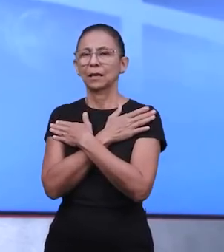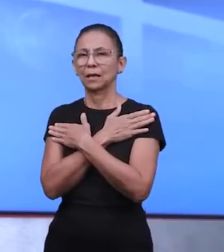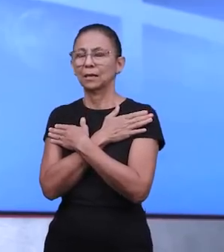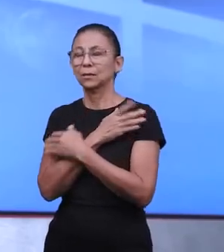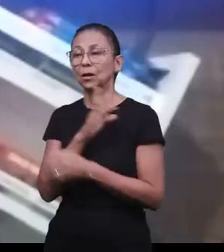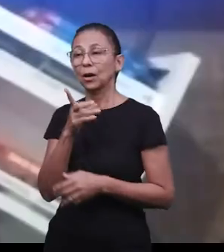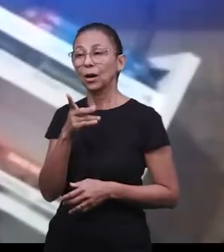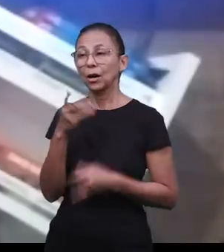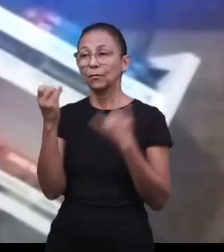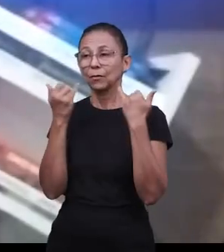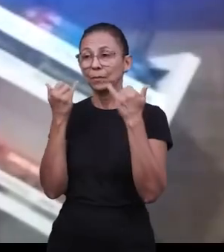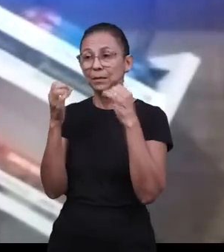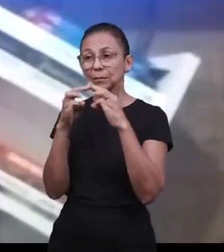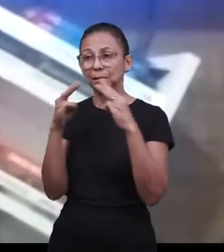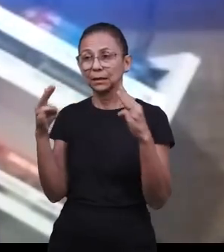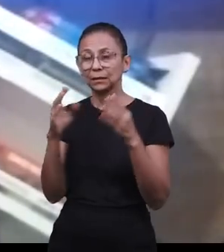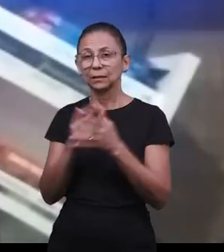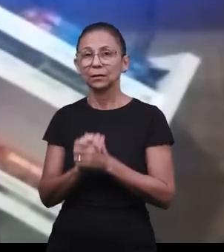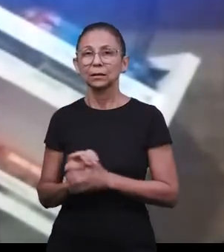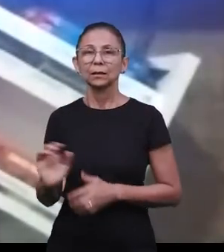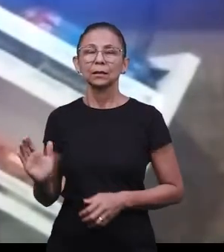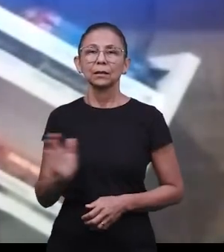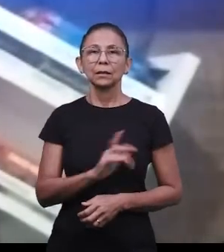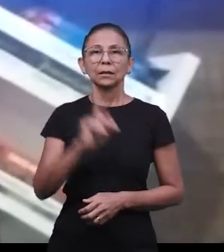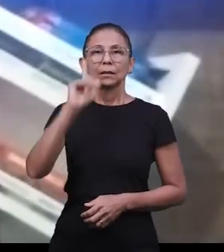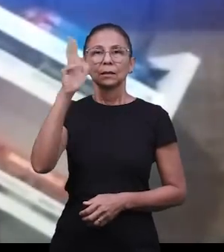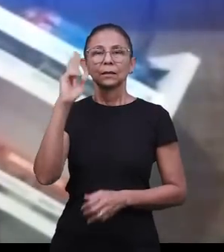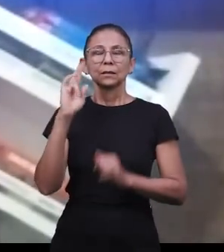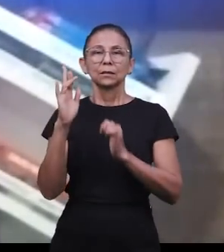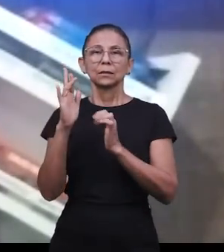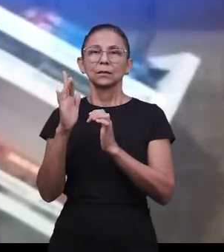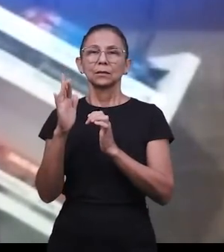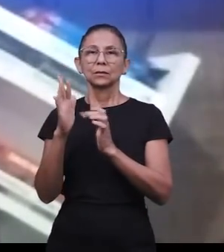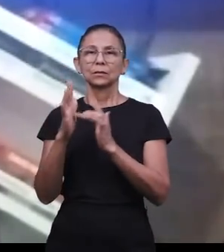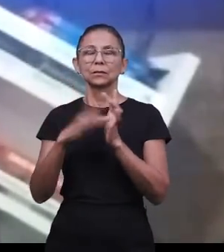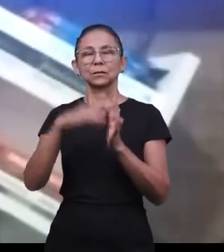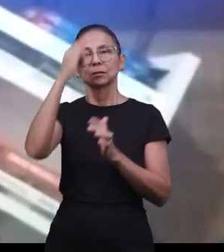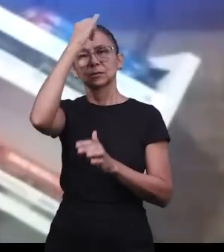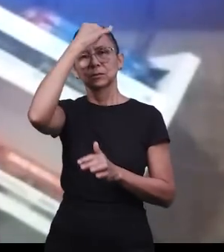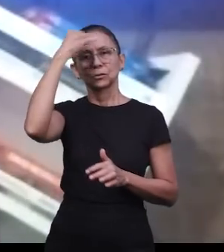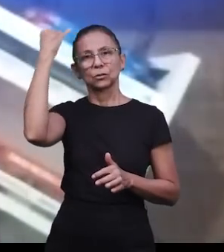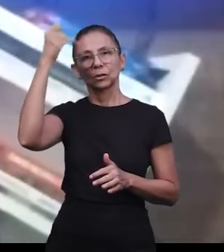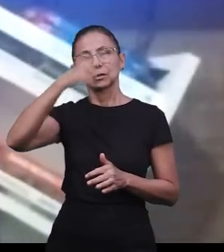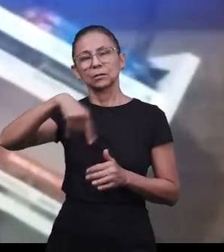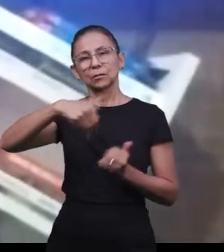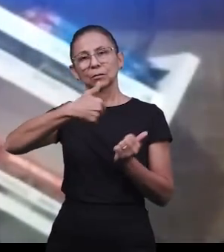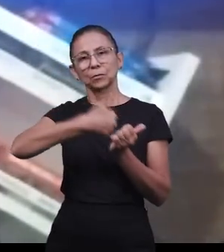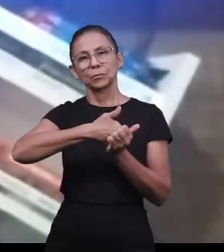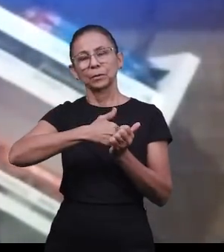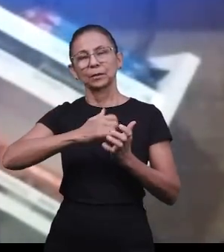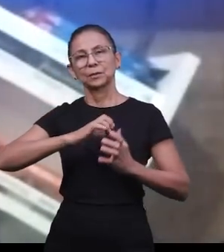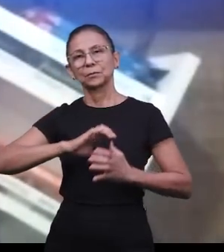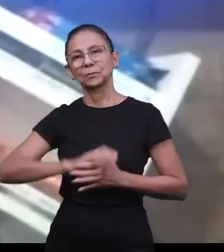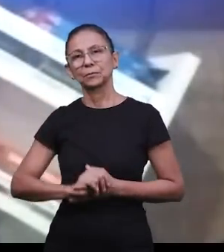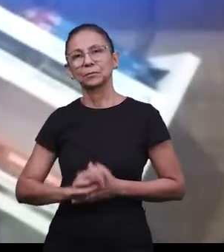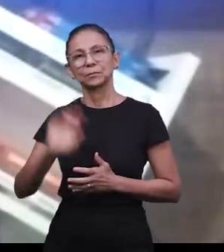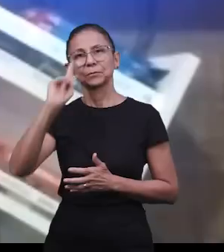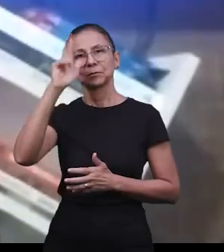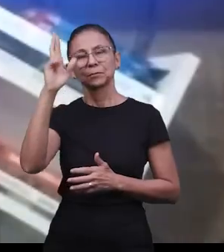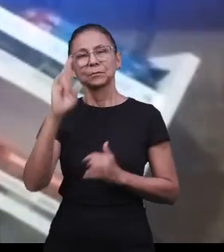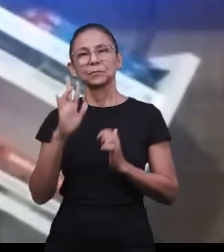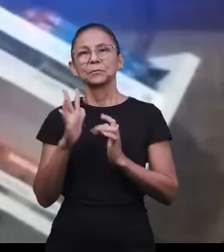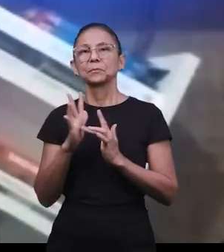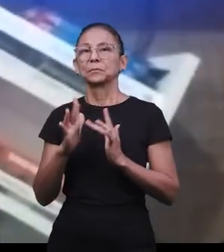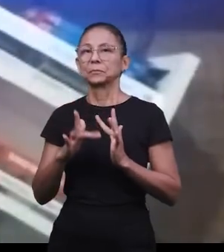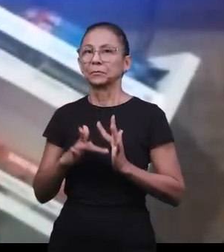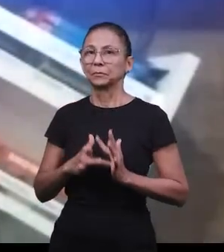Manaim News. A paz do Senhor Jorge, aos demais irmãos que também nos acompanham aqui no Manaim News, saudamos com a paz do Senhor Jesus.